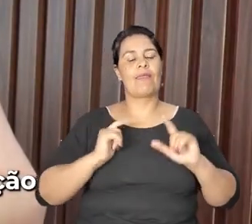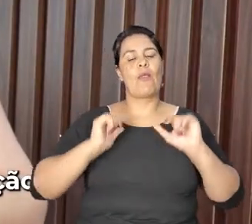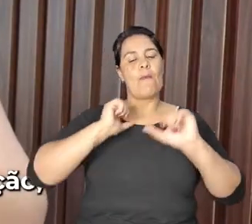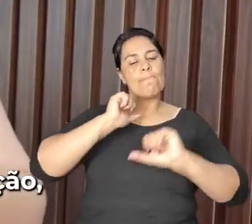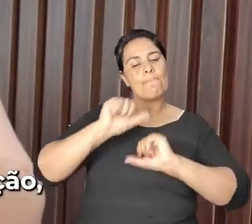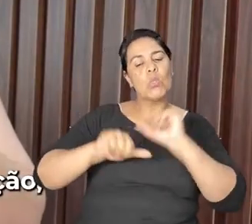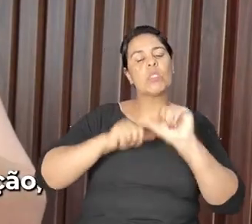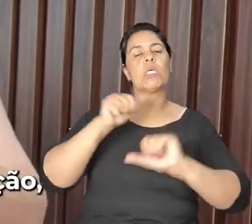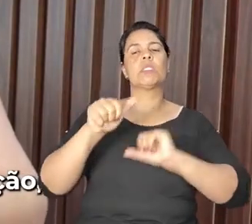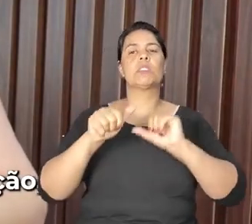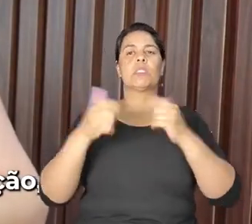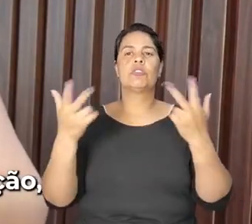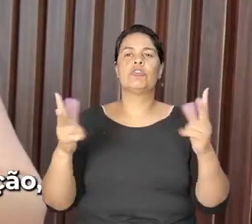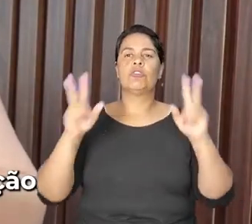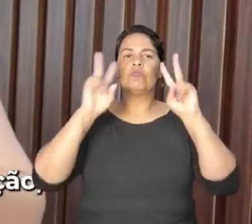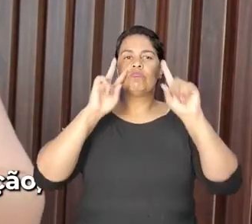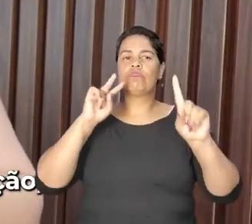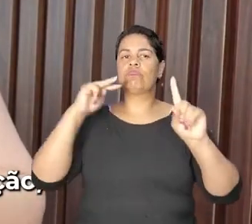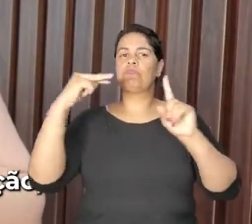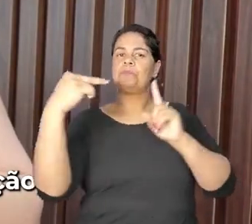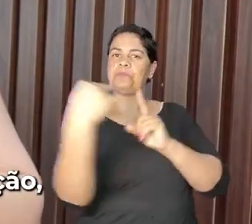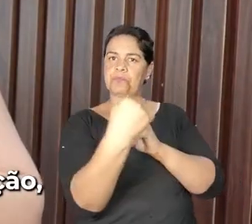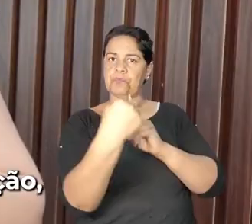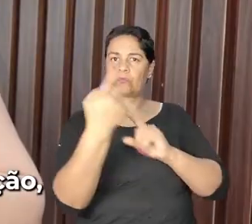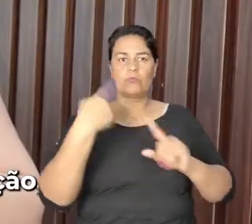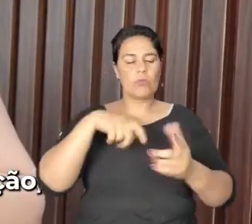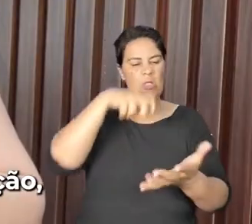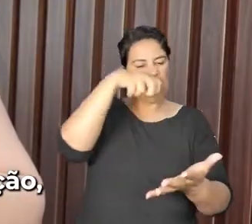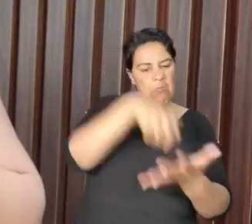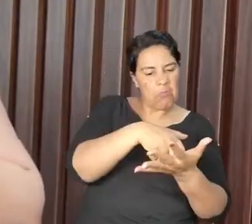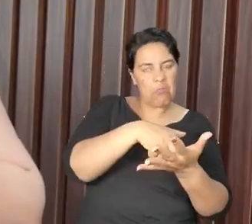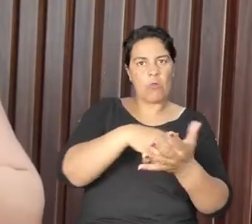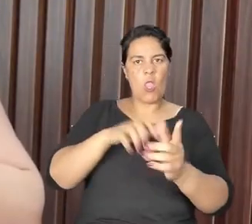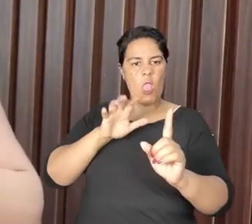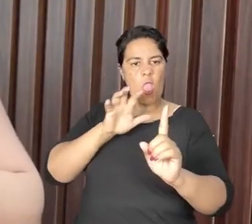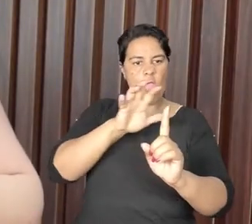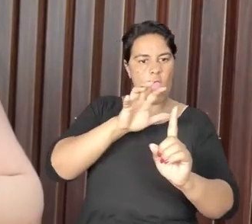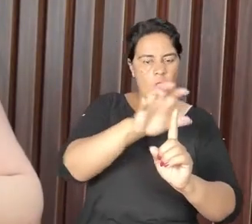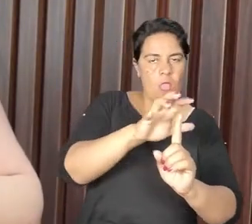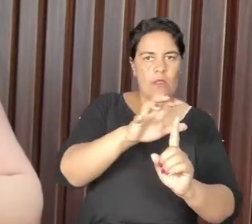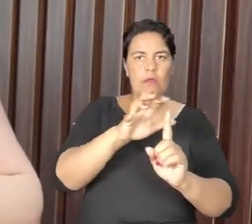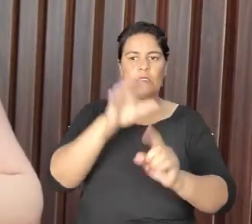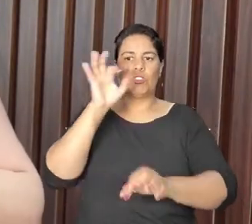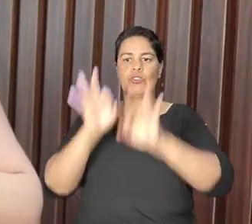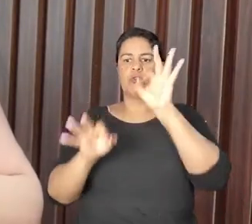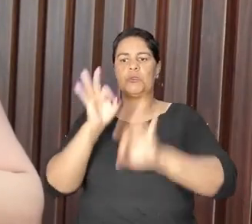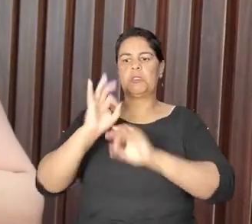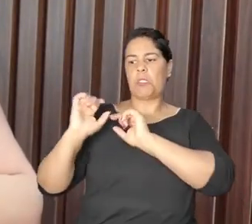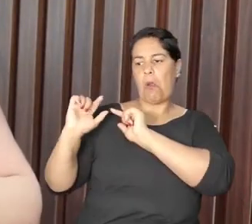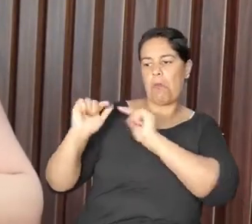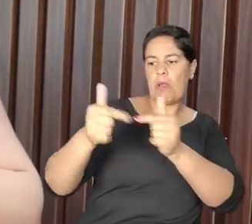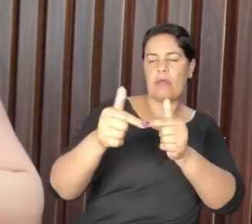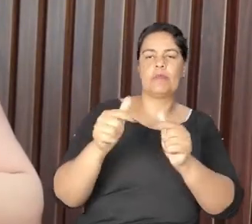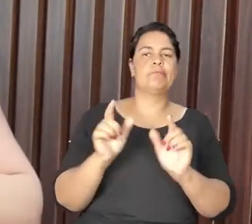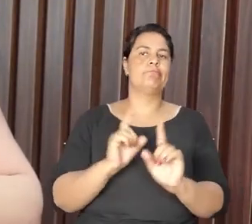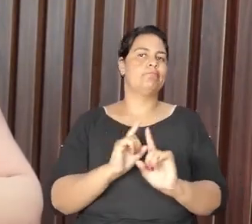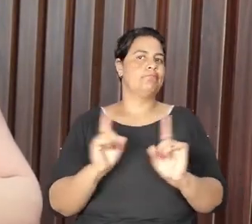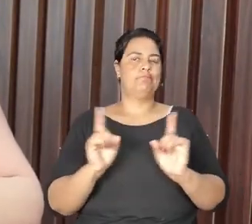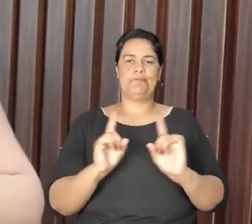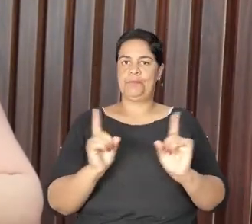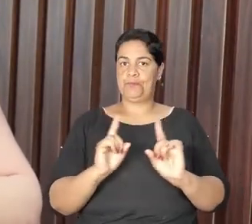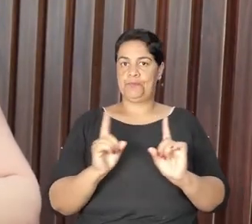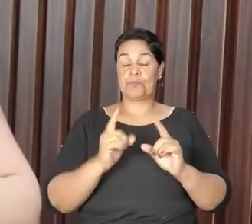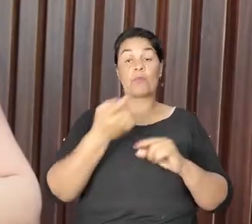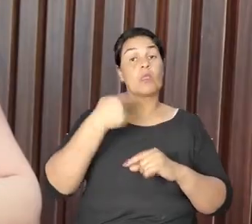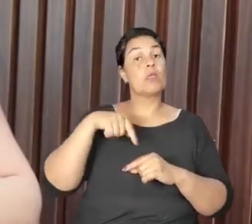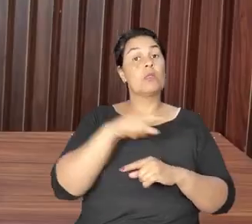de lente, de olhar, quando pensamos não na punição, não na coerção, não na justiça